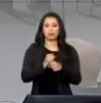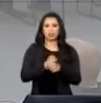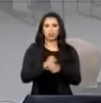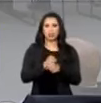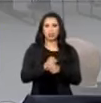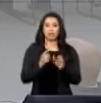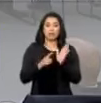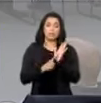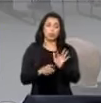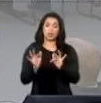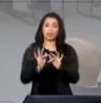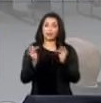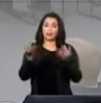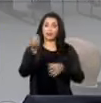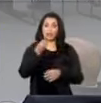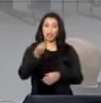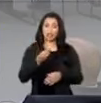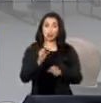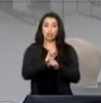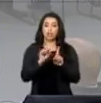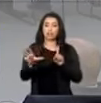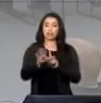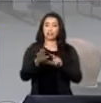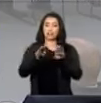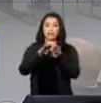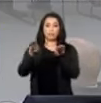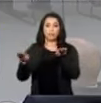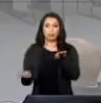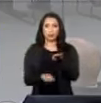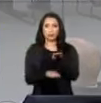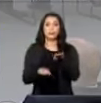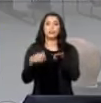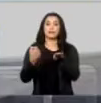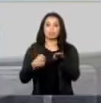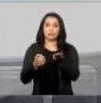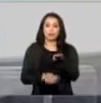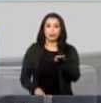como a nossa sociedade ainda é desigual, como ela ainda precisa se desenvolver.